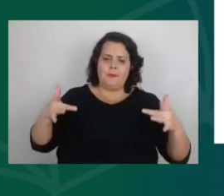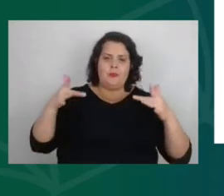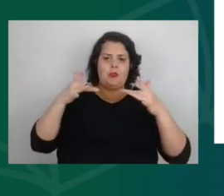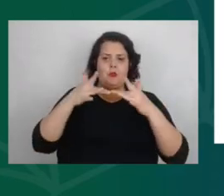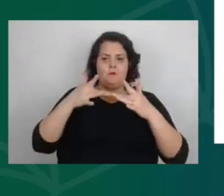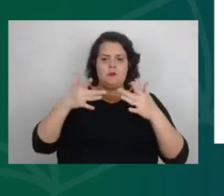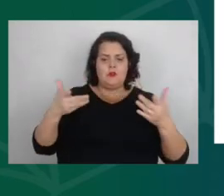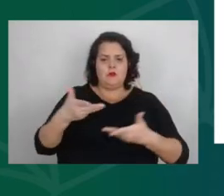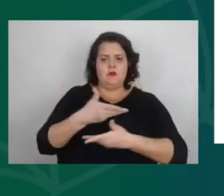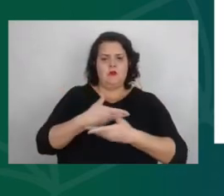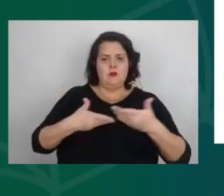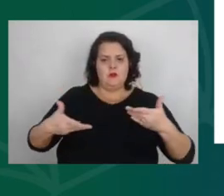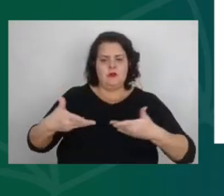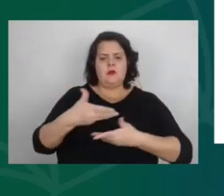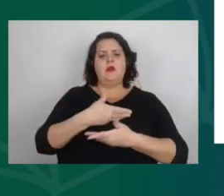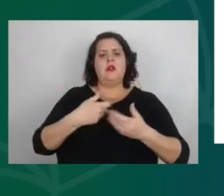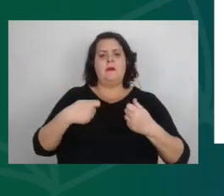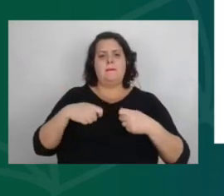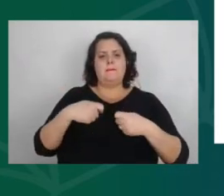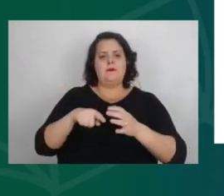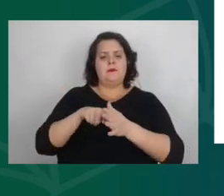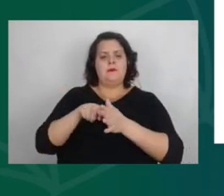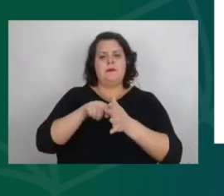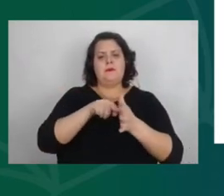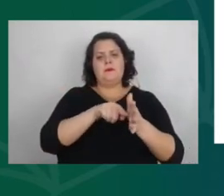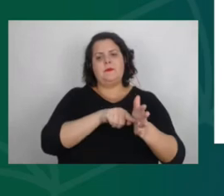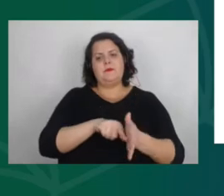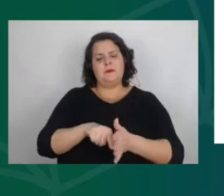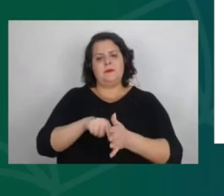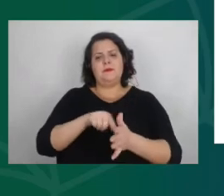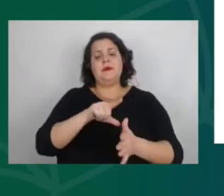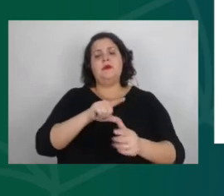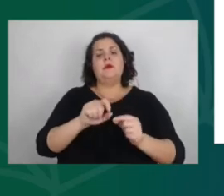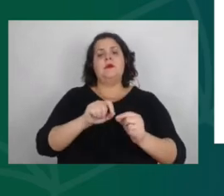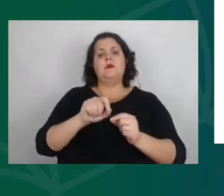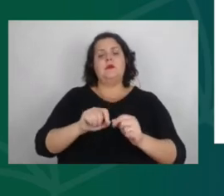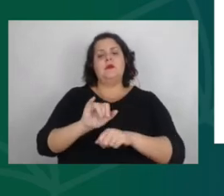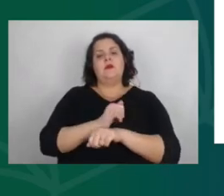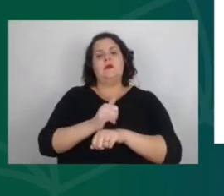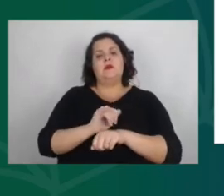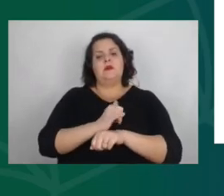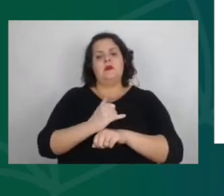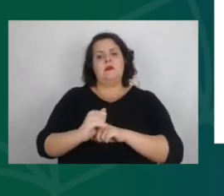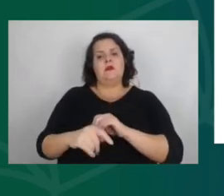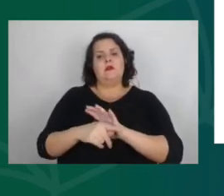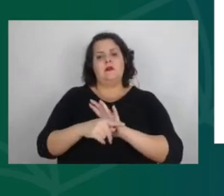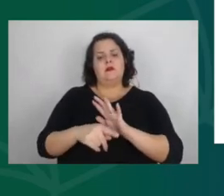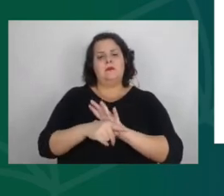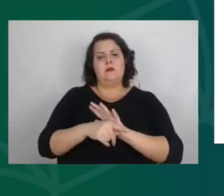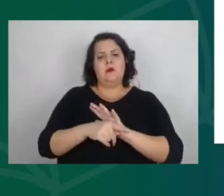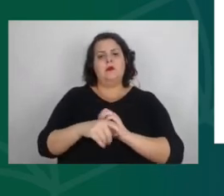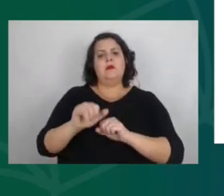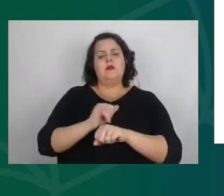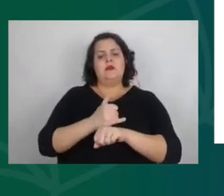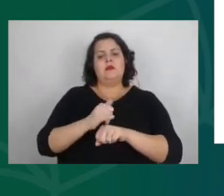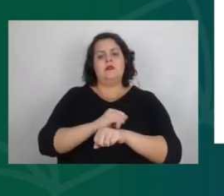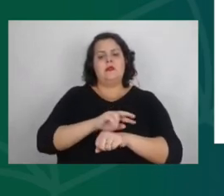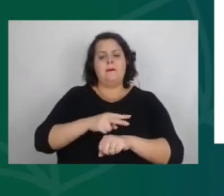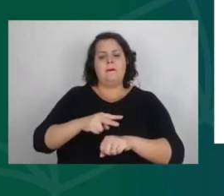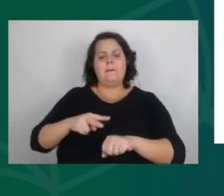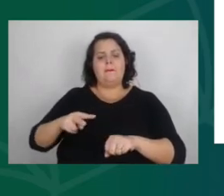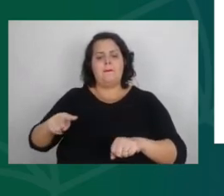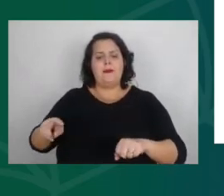ela precisa ser, para ser investigada, ela precisa ser adotada de estratégias interdisciplinares. Então, lá como a professora Deise mostrou,